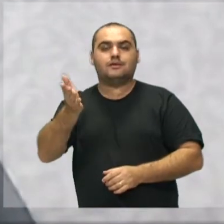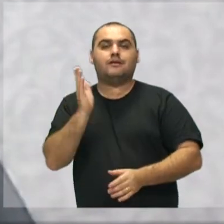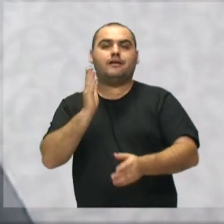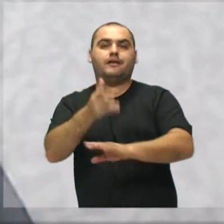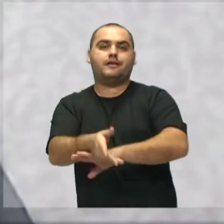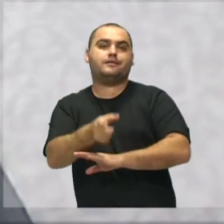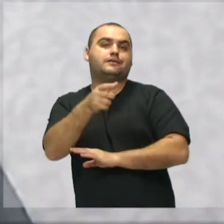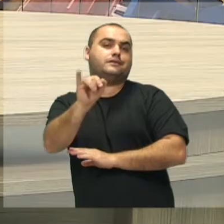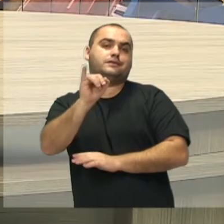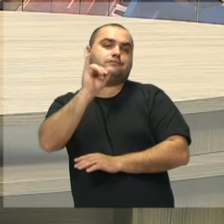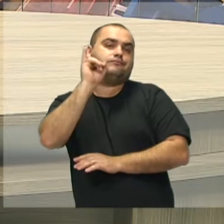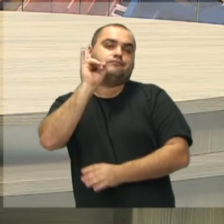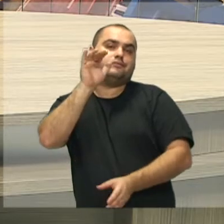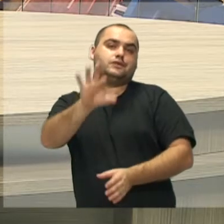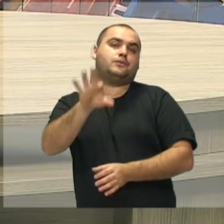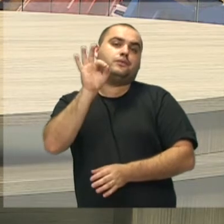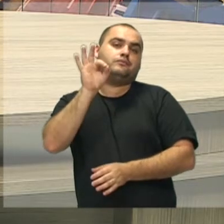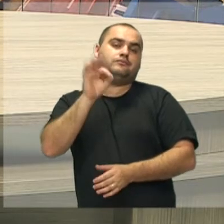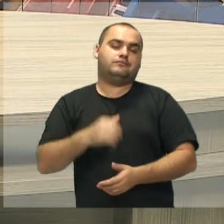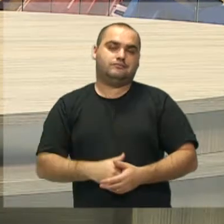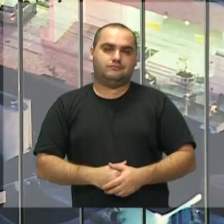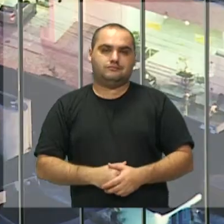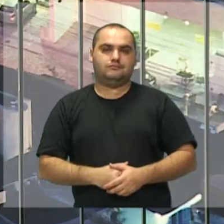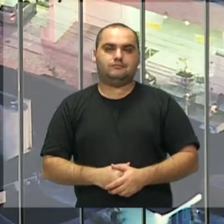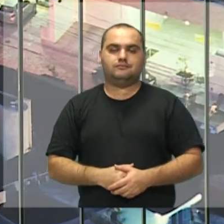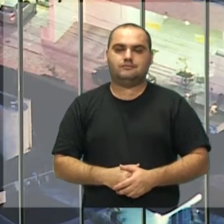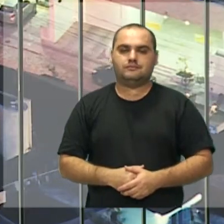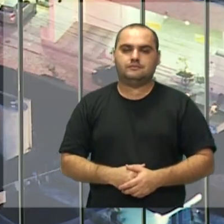Né? Sérgio, a pandemia